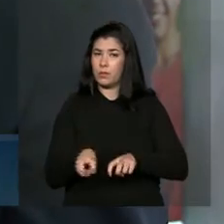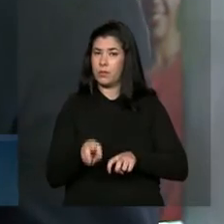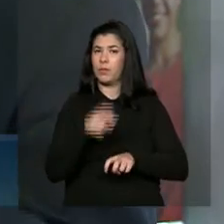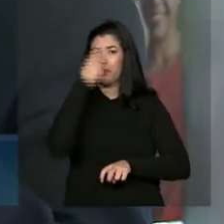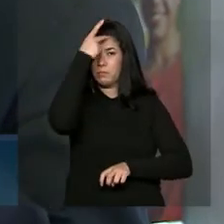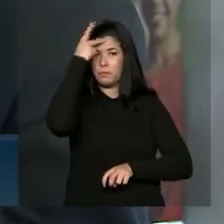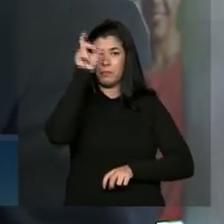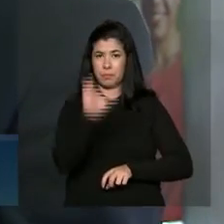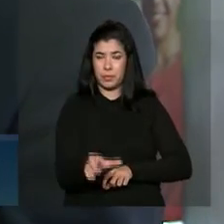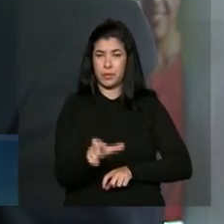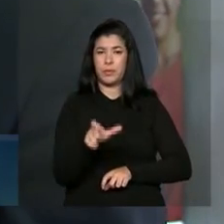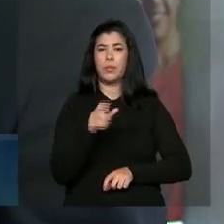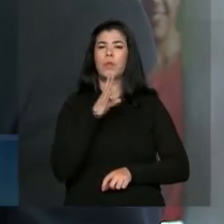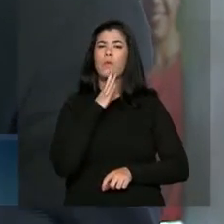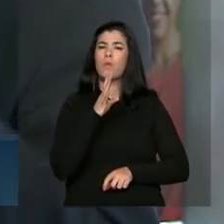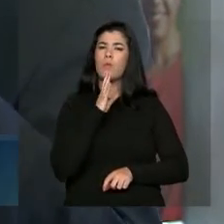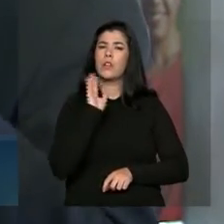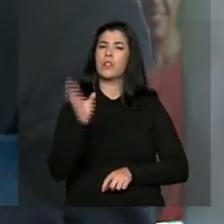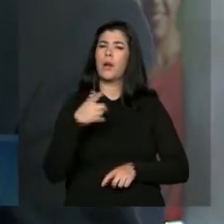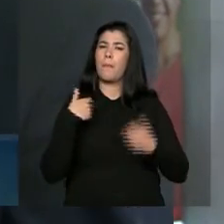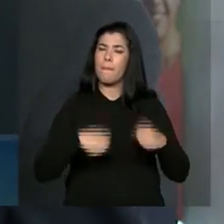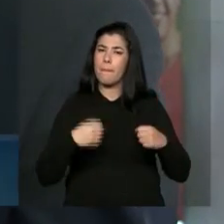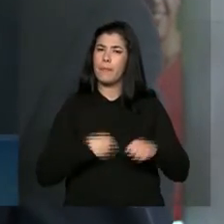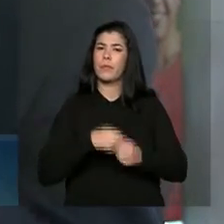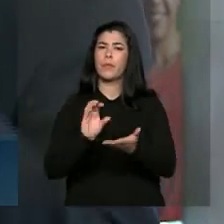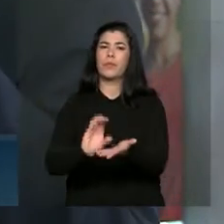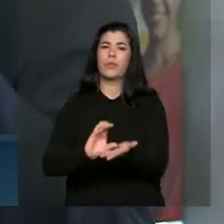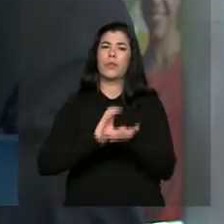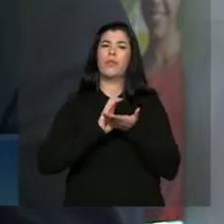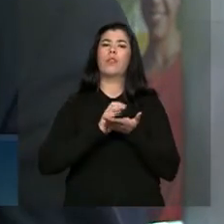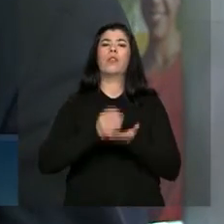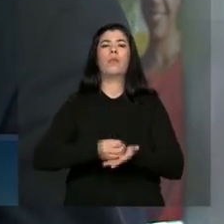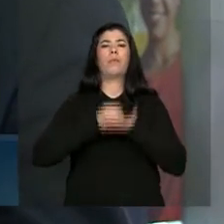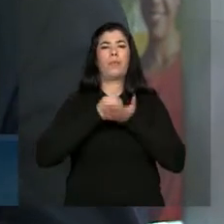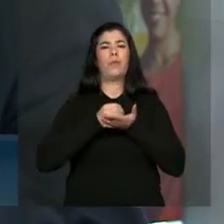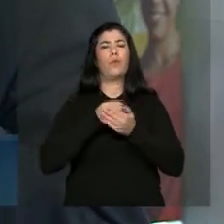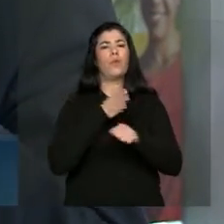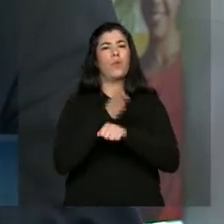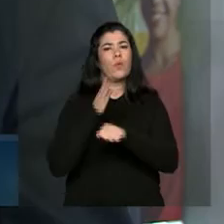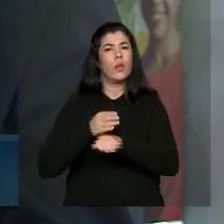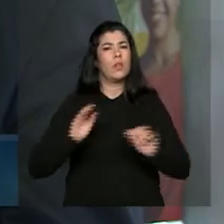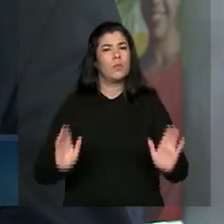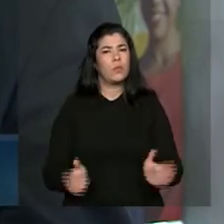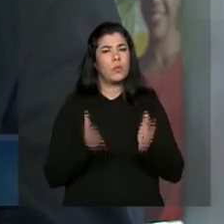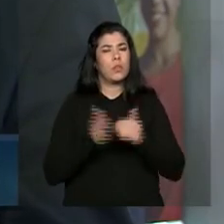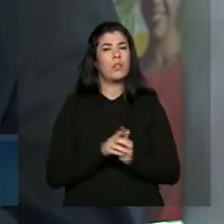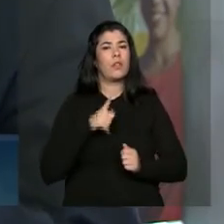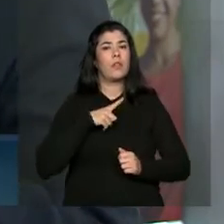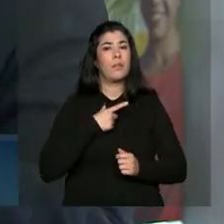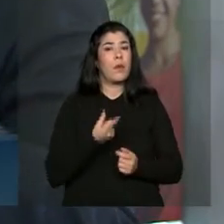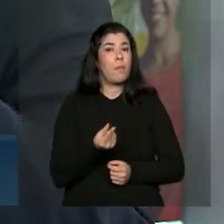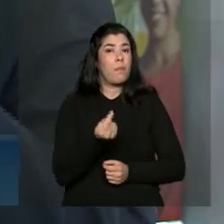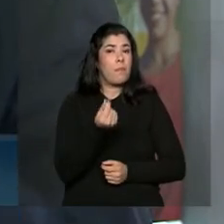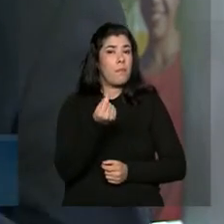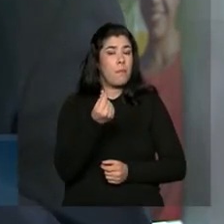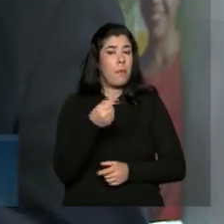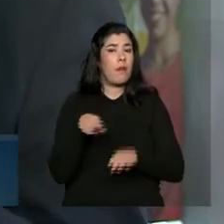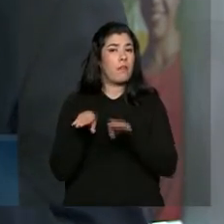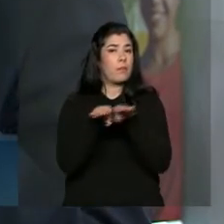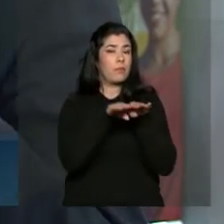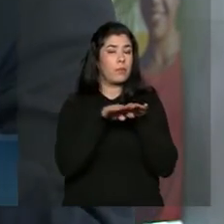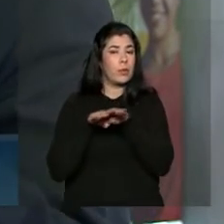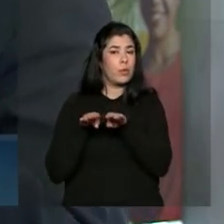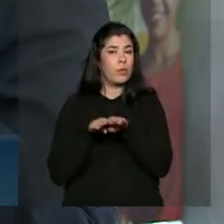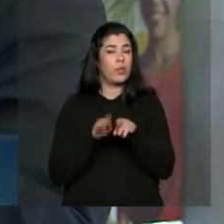Então nós precisamos de crédito, precisamos de investimento, de incentivo, de preços compensatórios